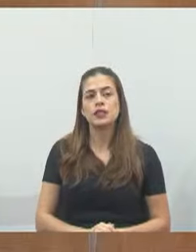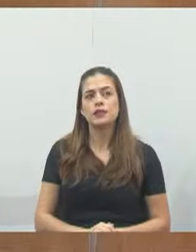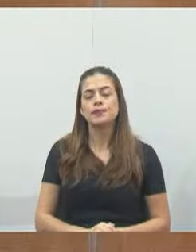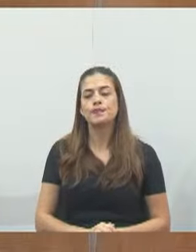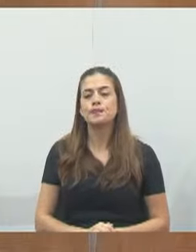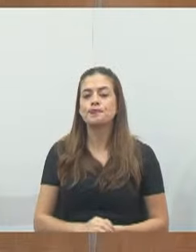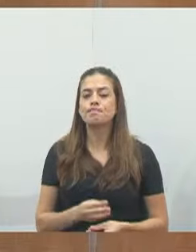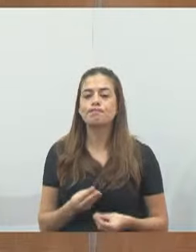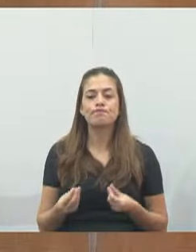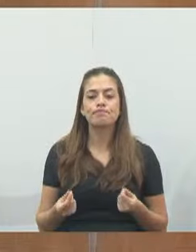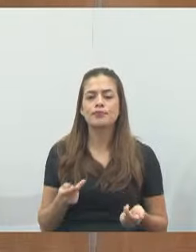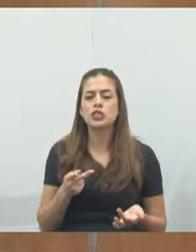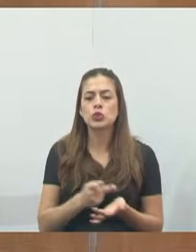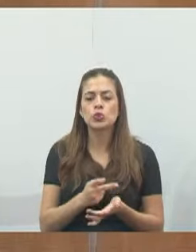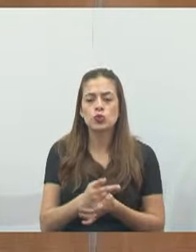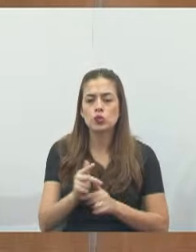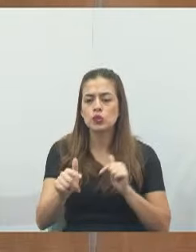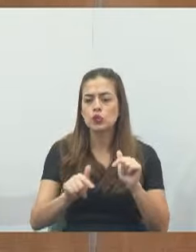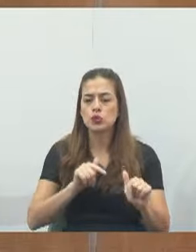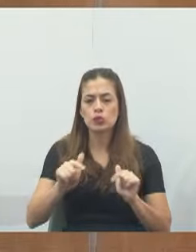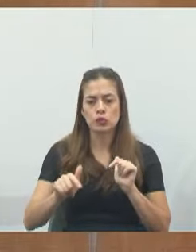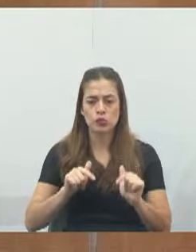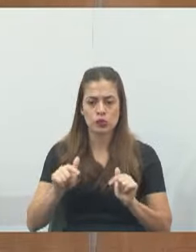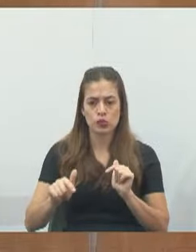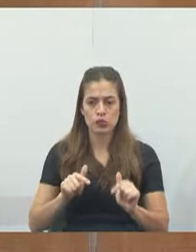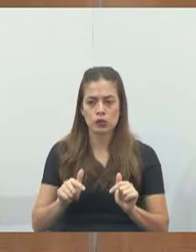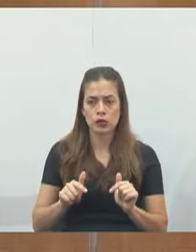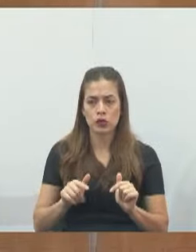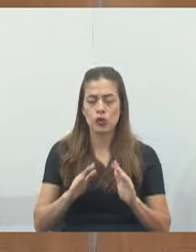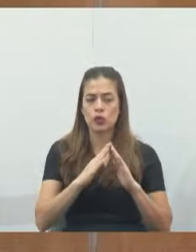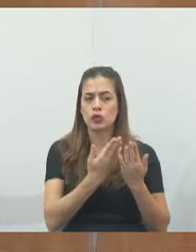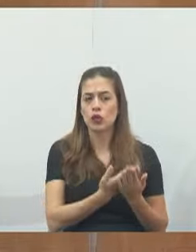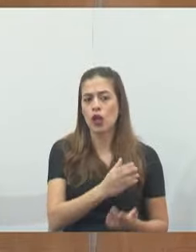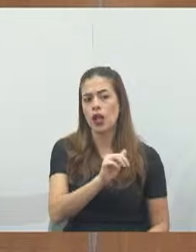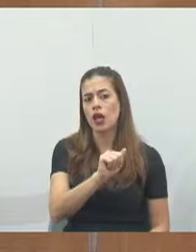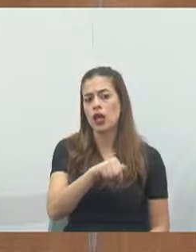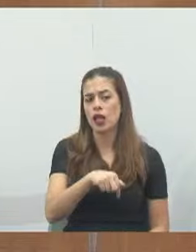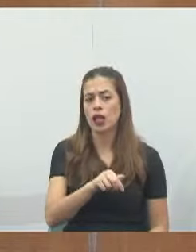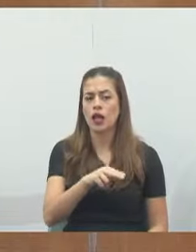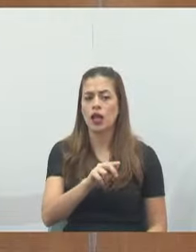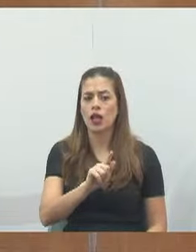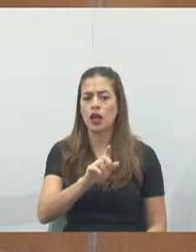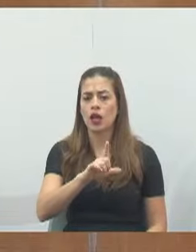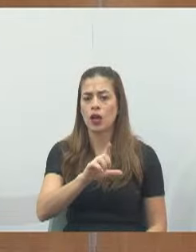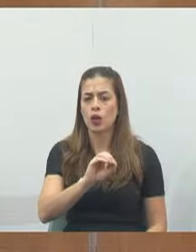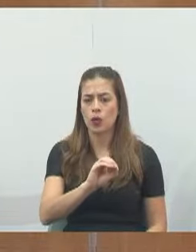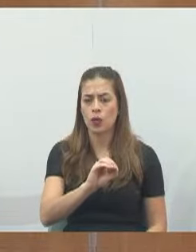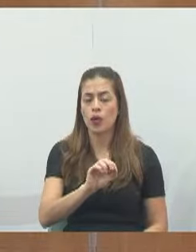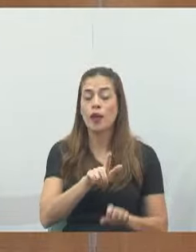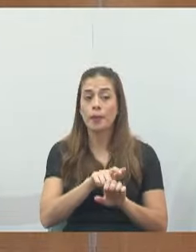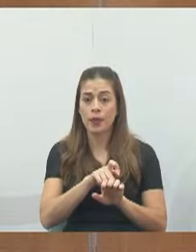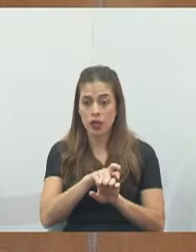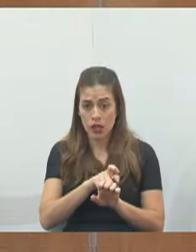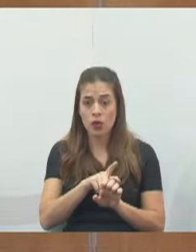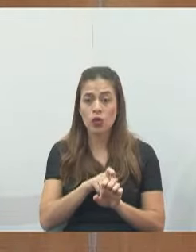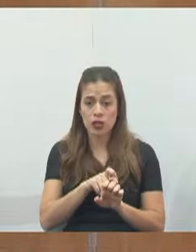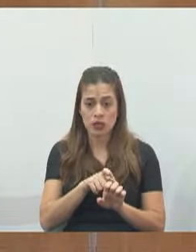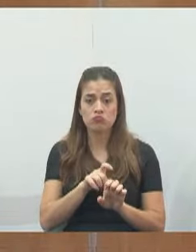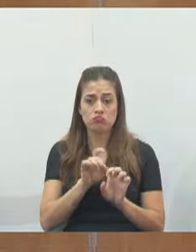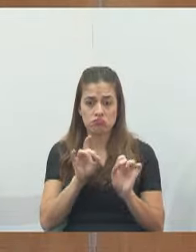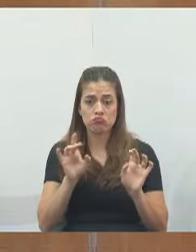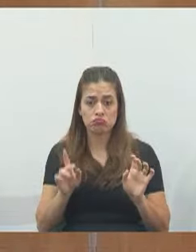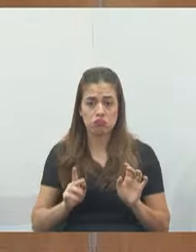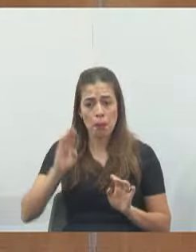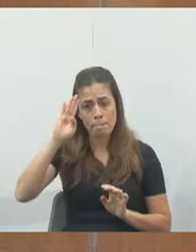foi continuar o seu trabalho no Anglo, e o seu empreendedorismo, principalmente o seu